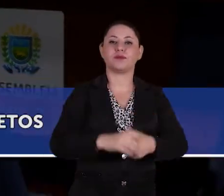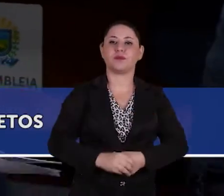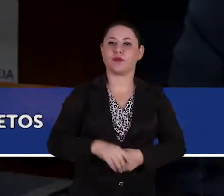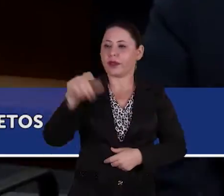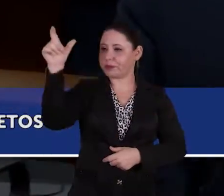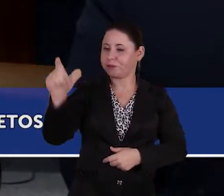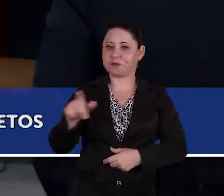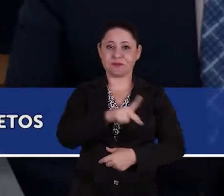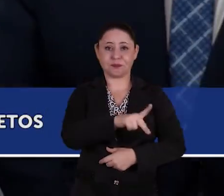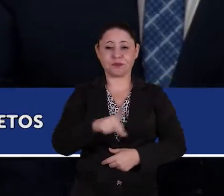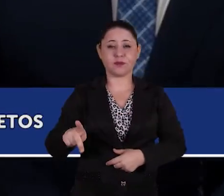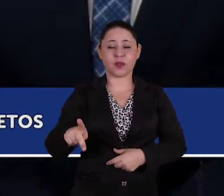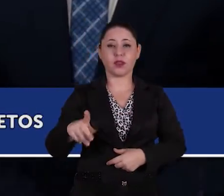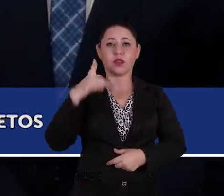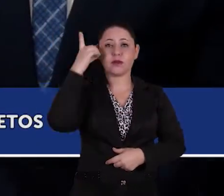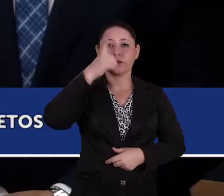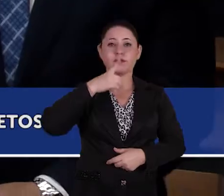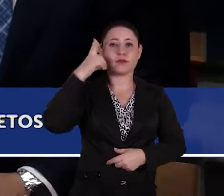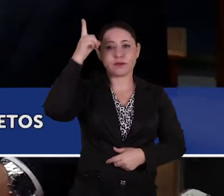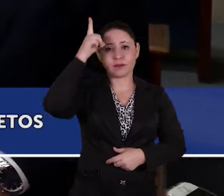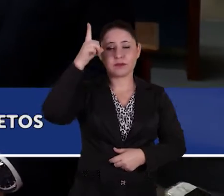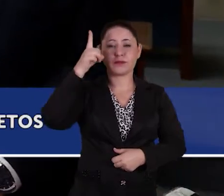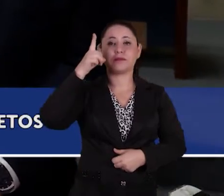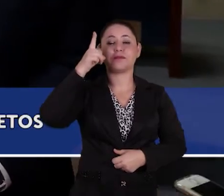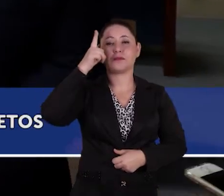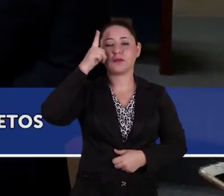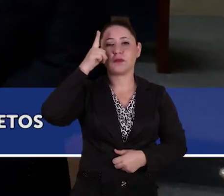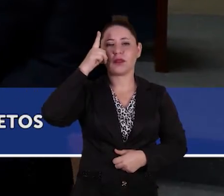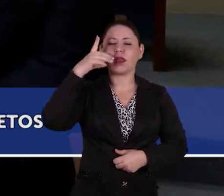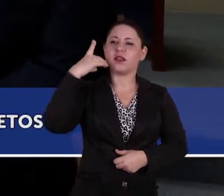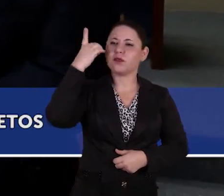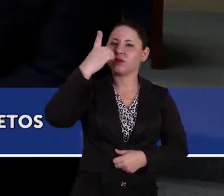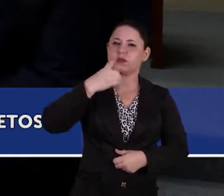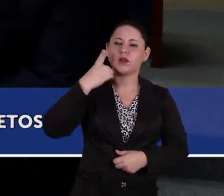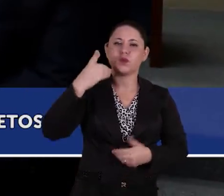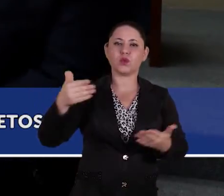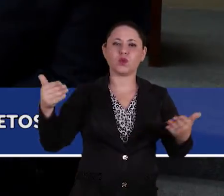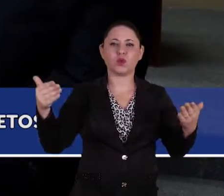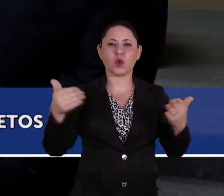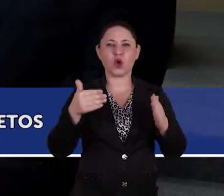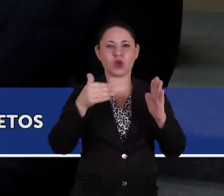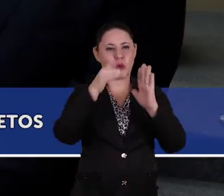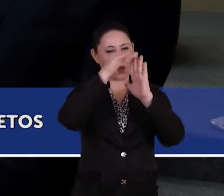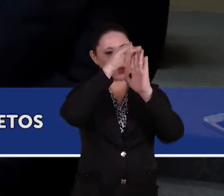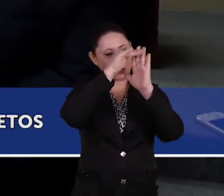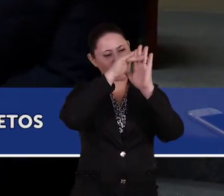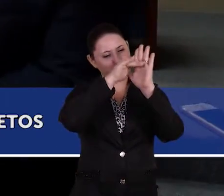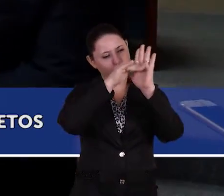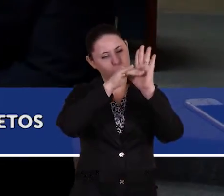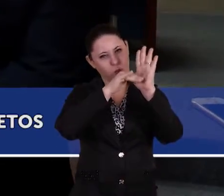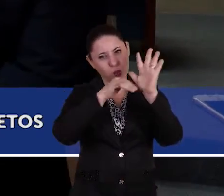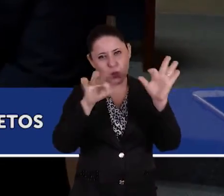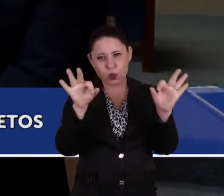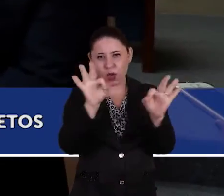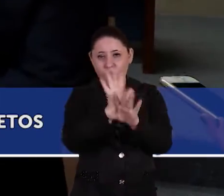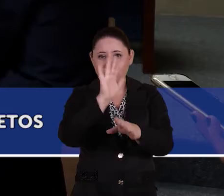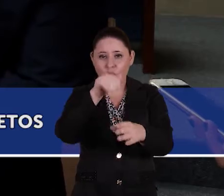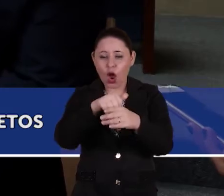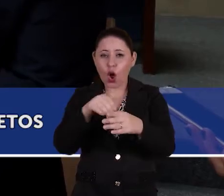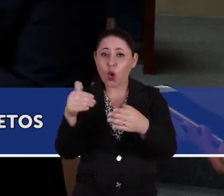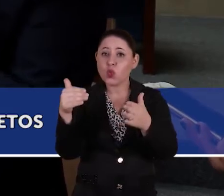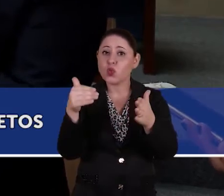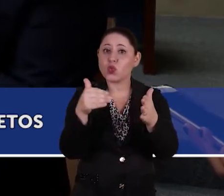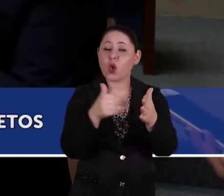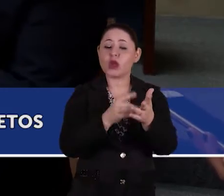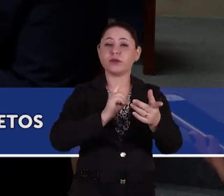meu lado, o presidente dessa comissão, deputado Lídio Lopes. Deputado, Hoje, para limpar a pauta, durante a